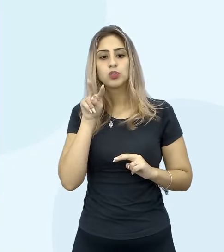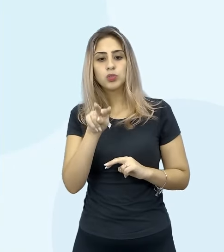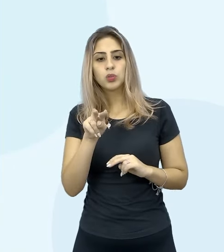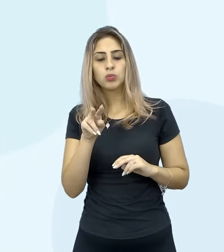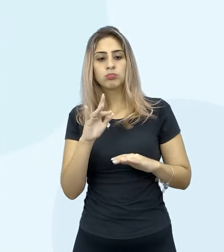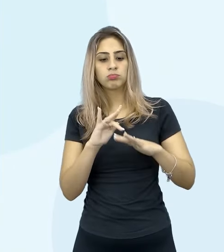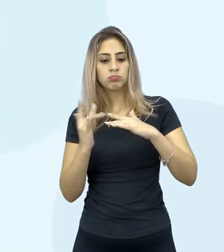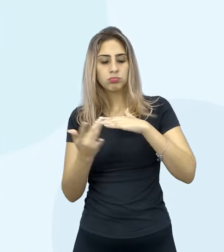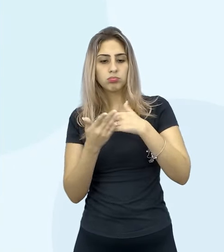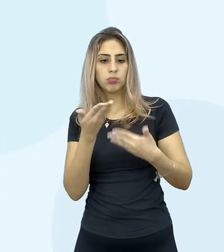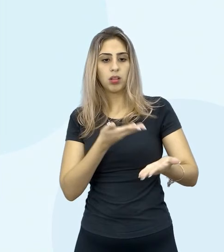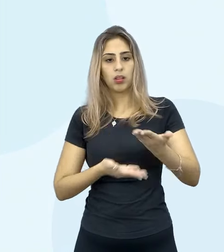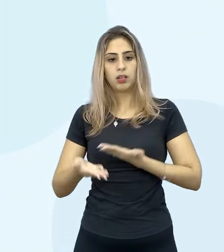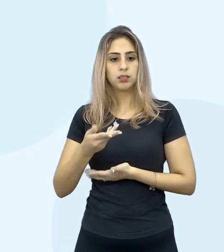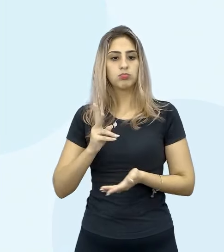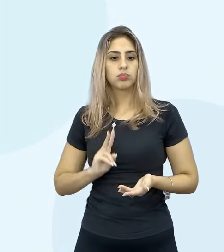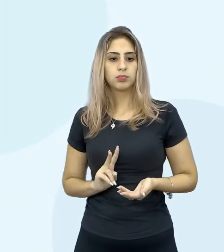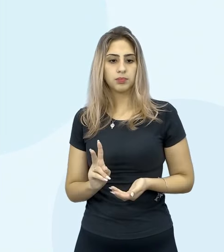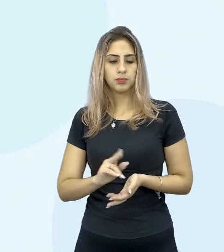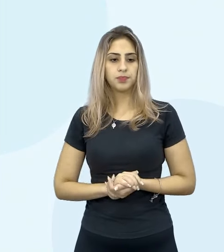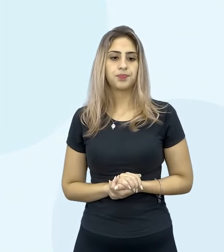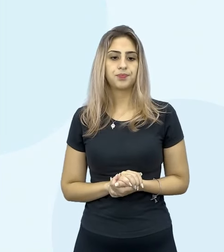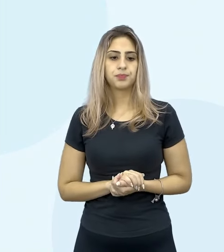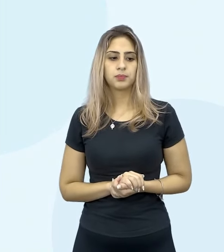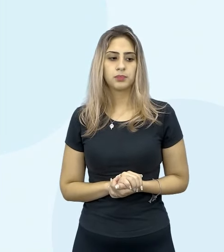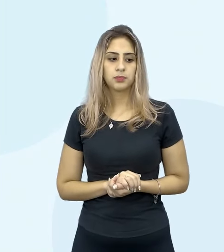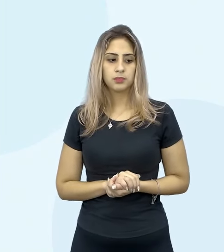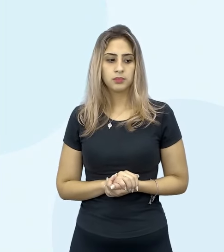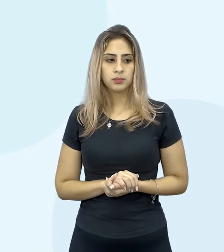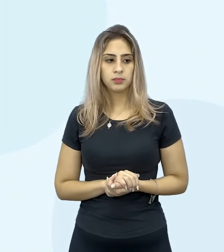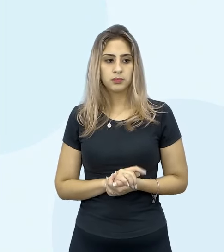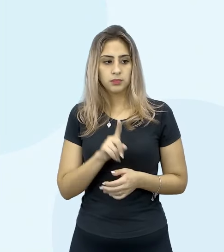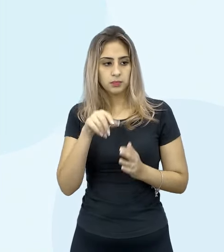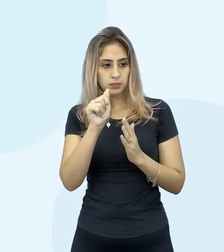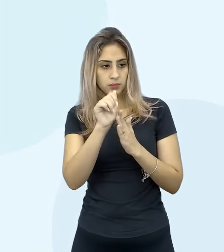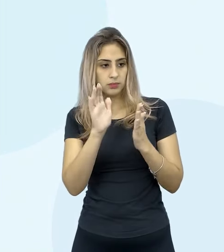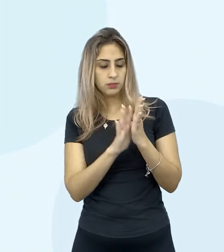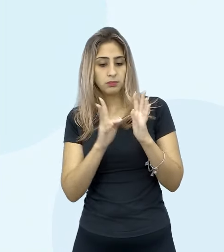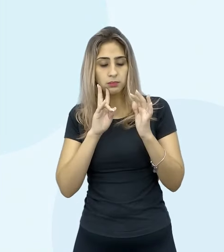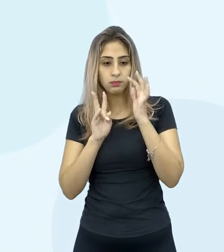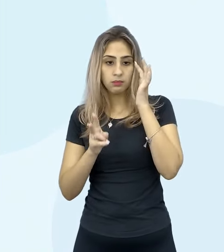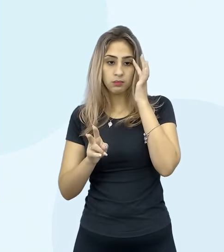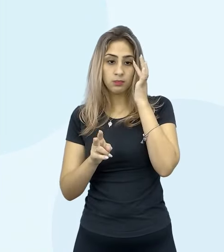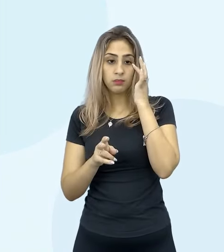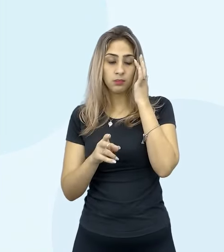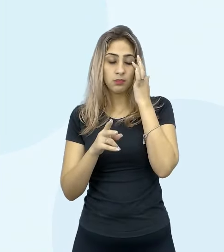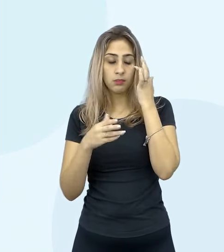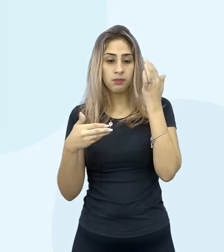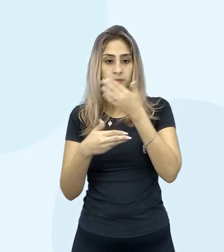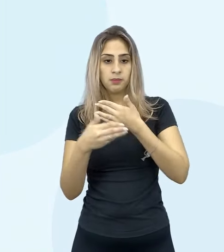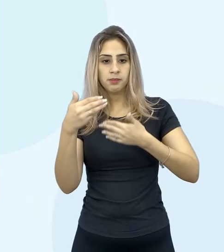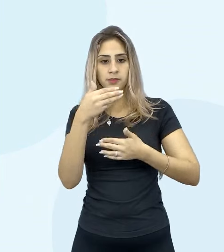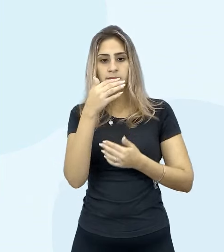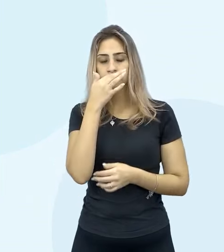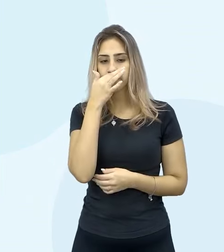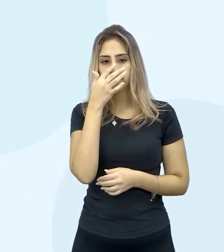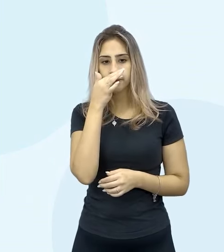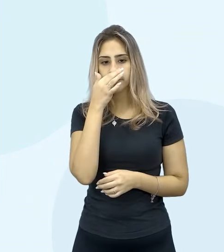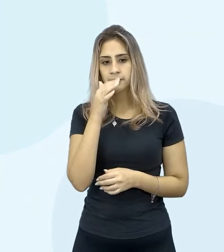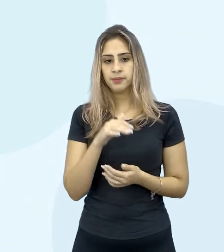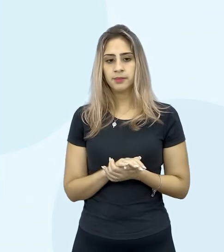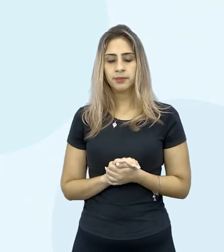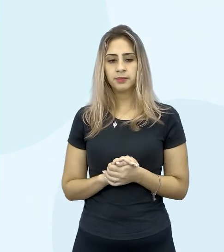integração sempre. Esse de olho na integração, ela é aquela atividade que vai para o quadro esqueci o